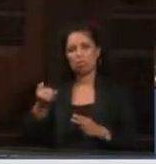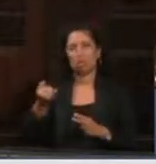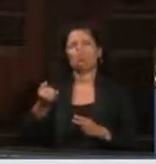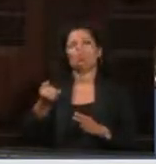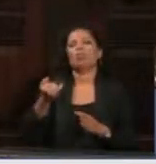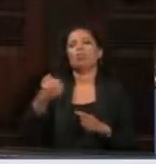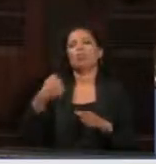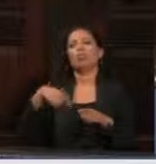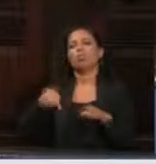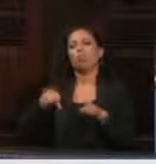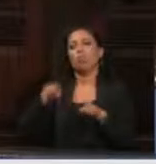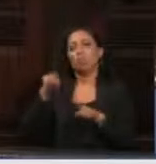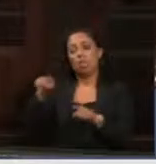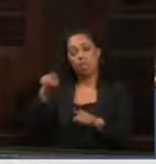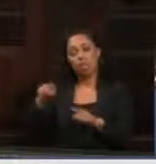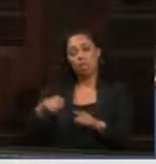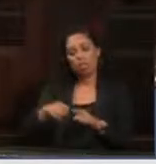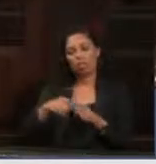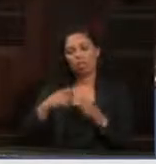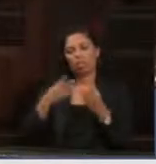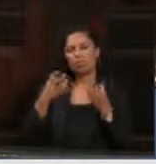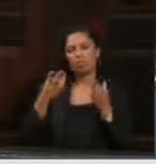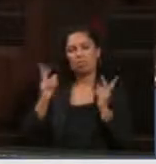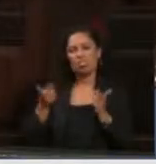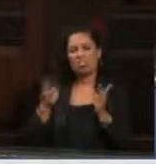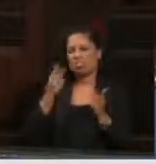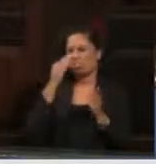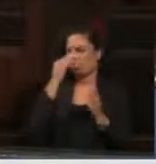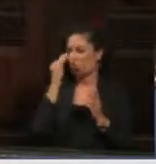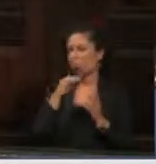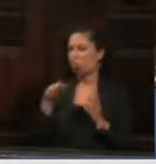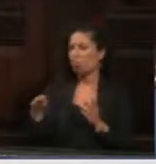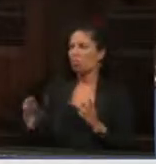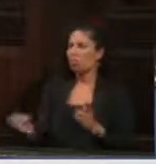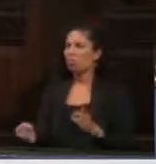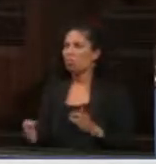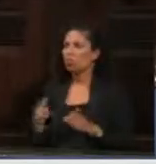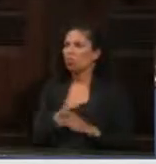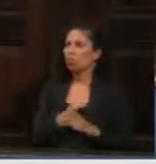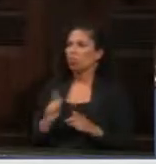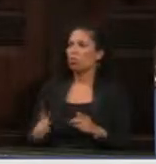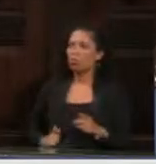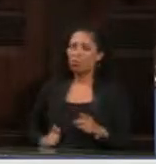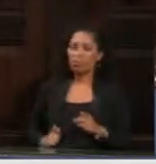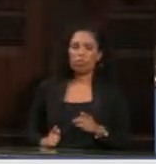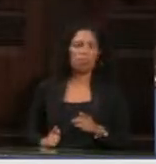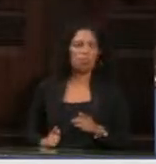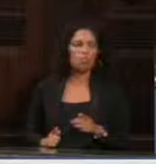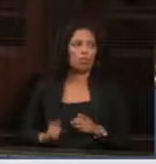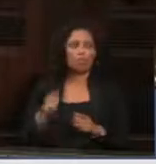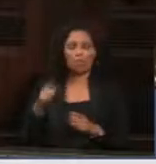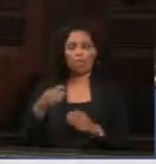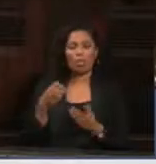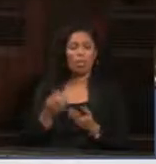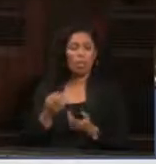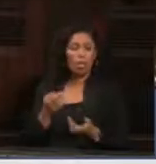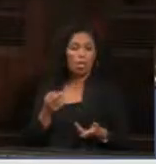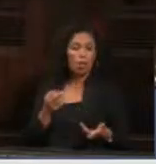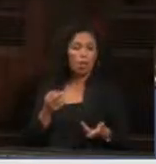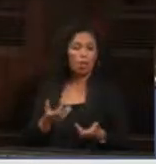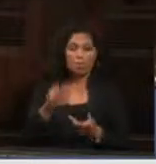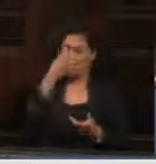por distração ou falta de compromisso com o planejamento das políticas públicas ficou absurdamente